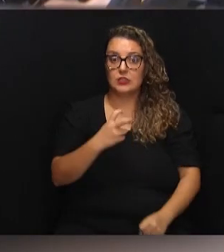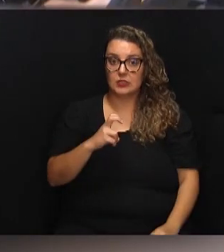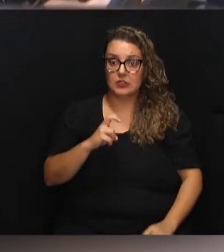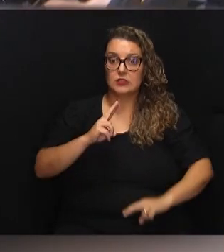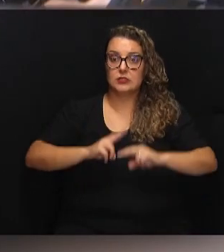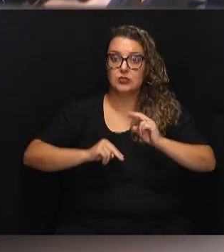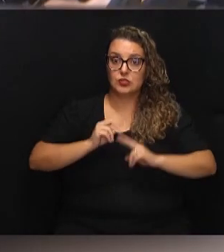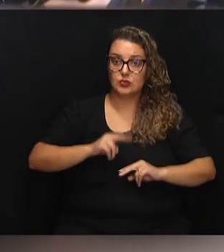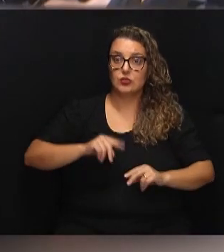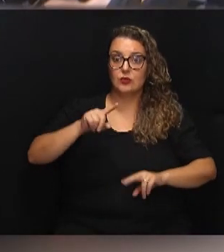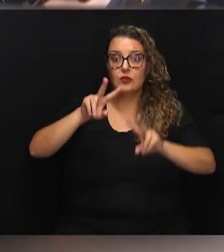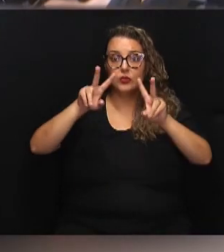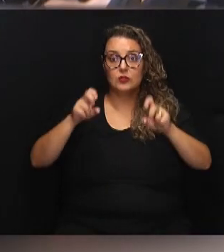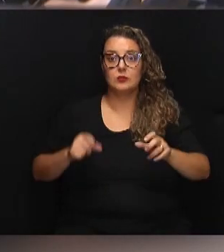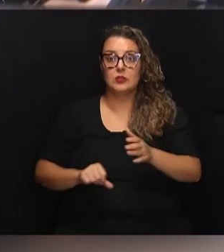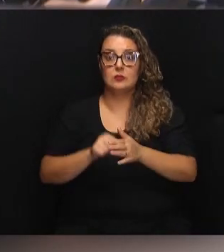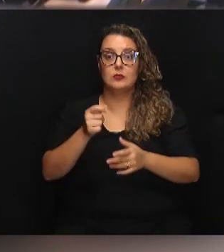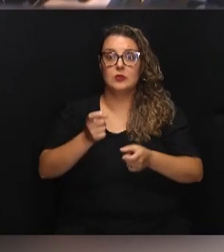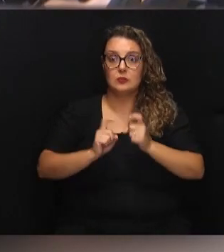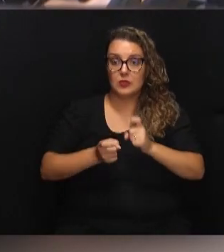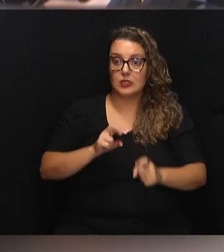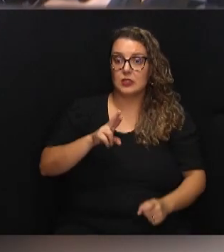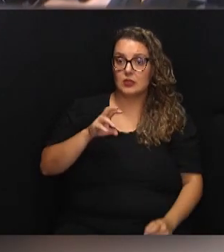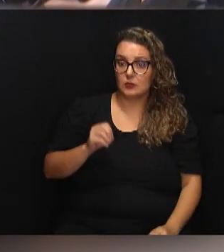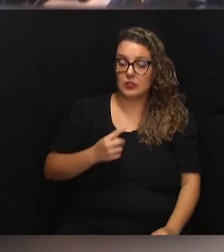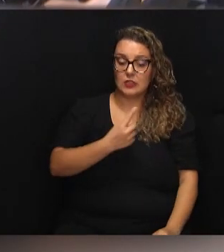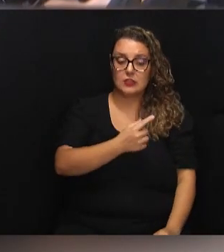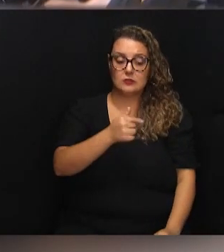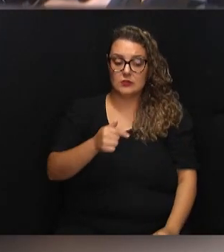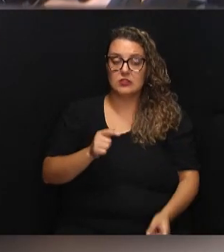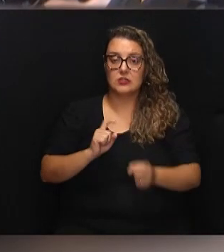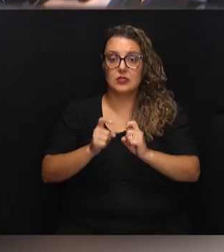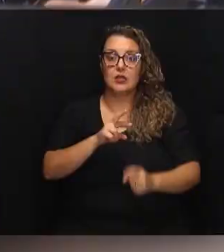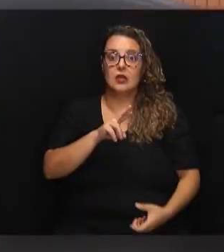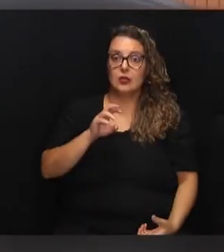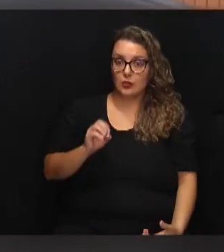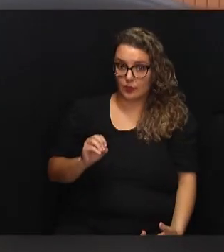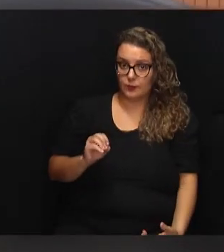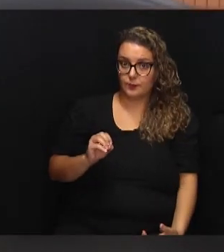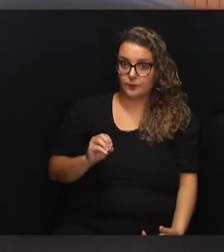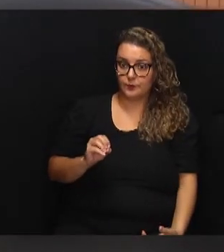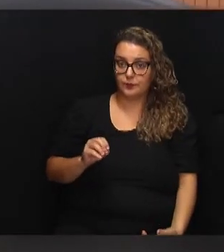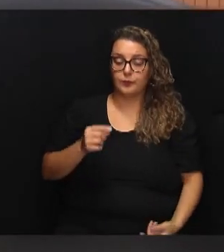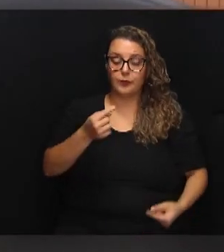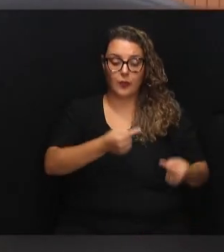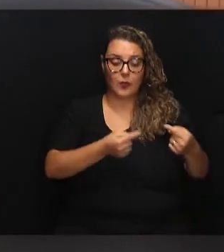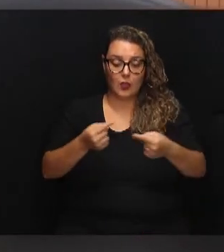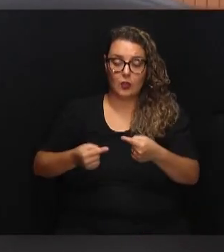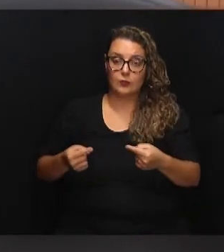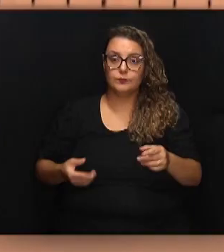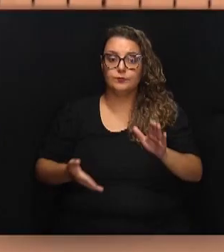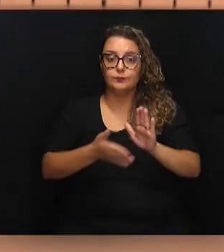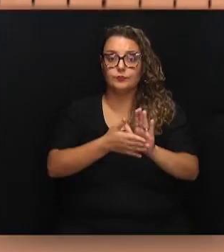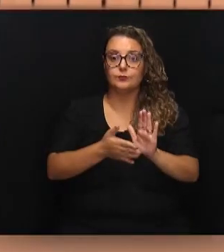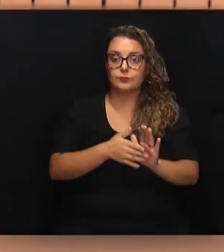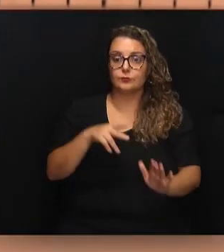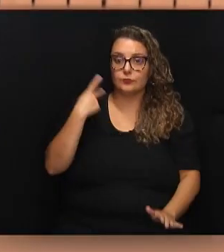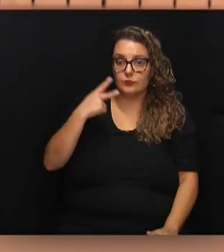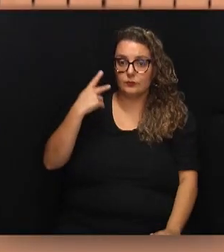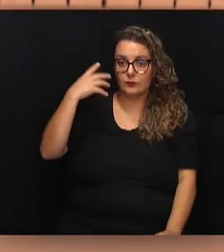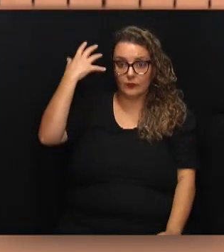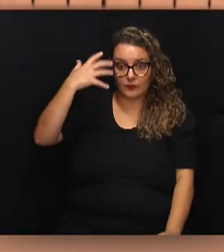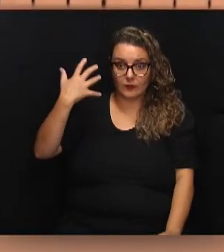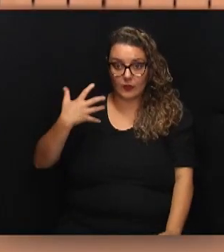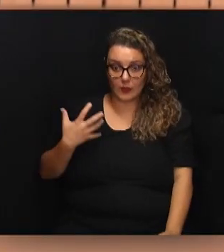foi o tema da primeira parte da 17ª reunião ordinária. O debate foi proposto pela vereadora Guida